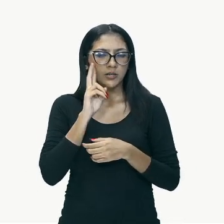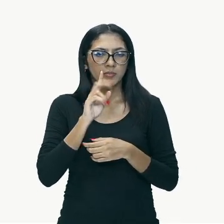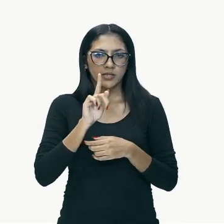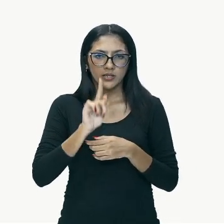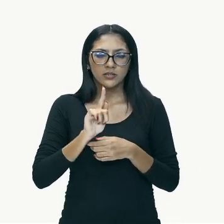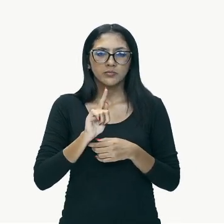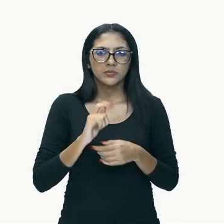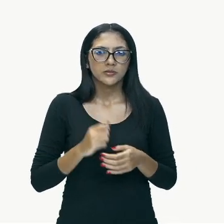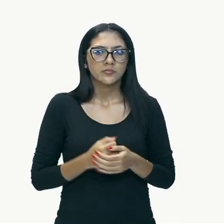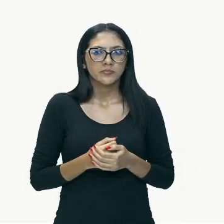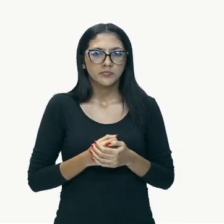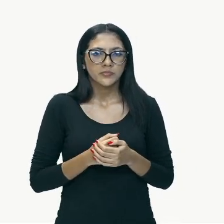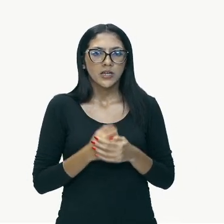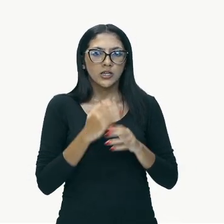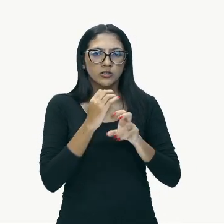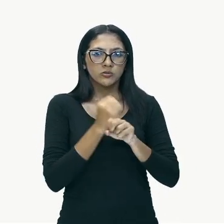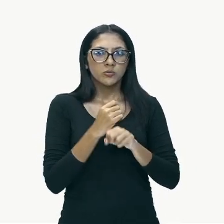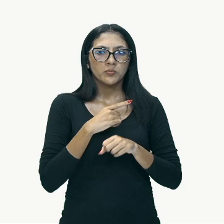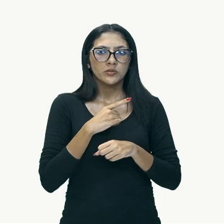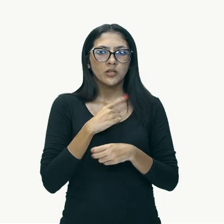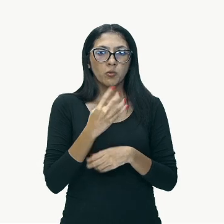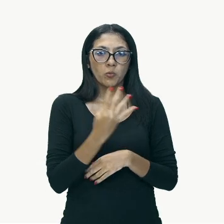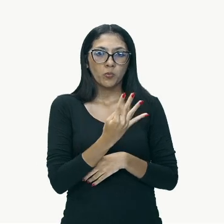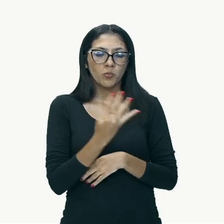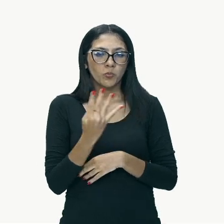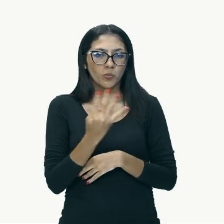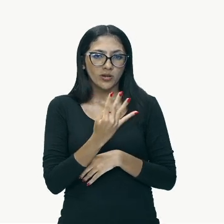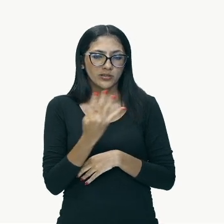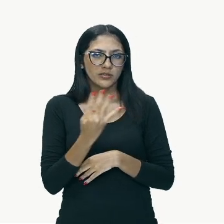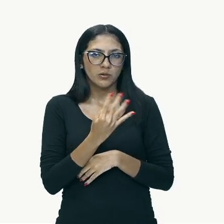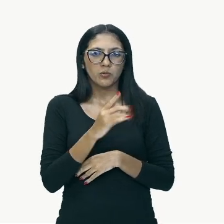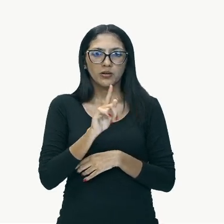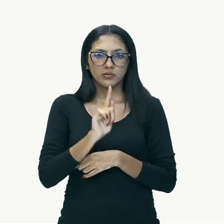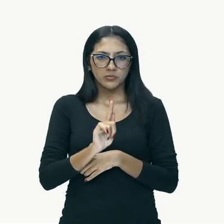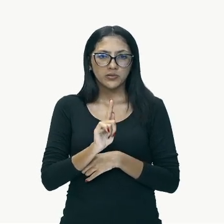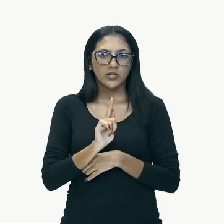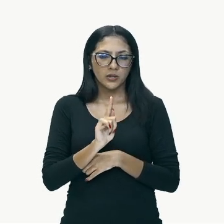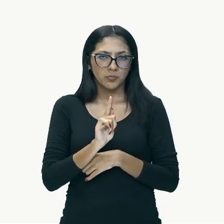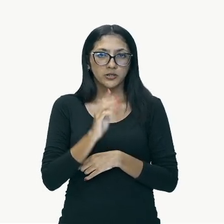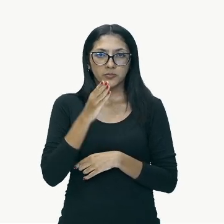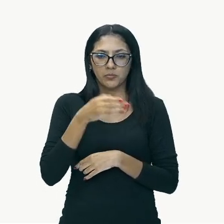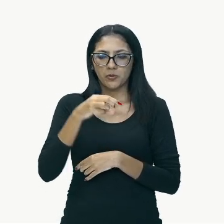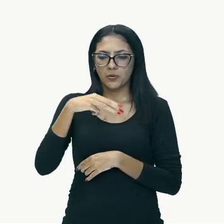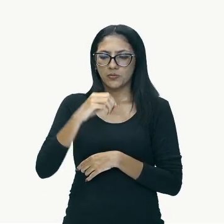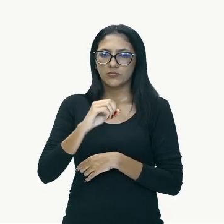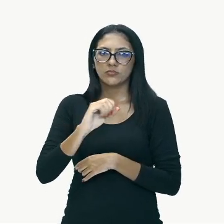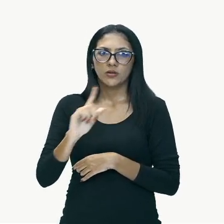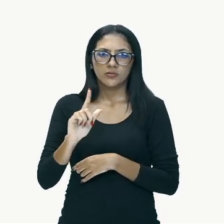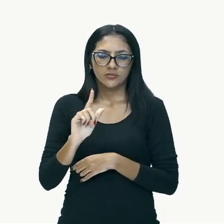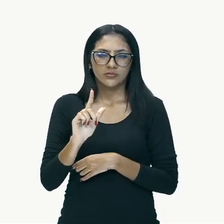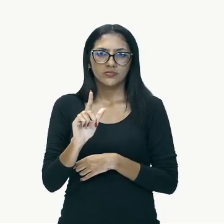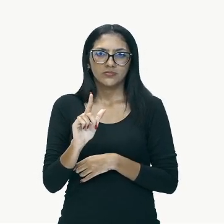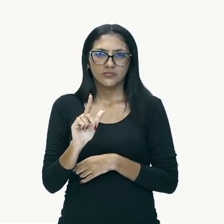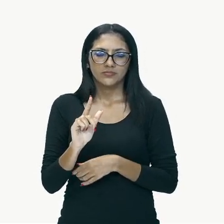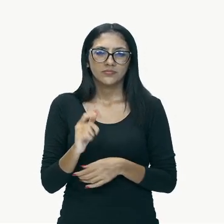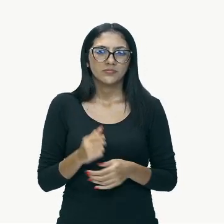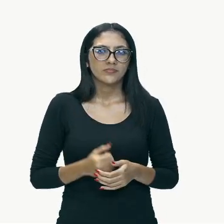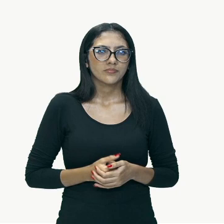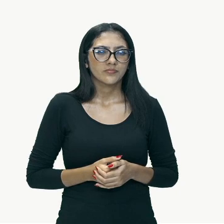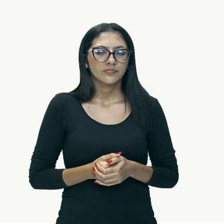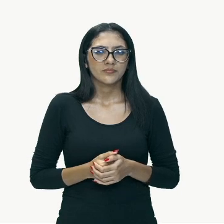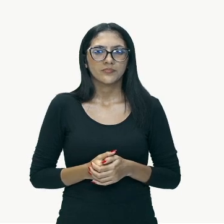no total eu vou ter 44 gramas por mol,